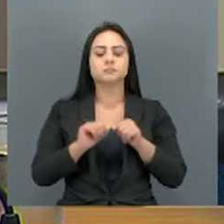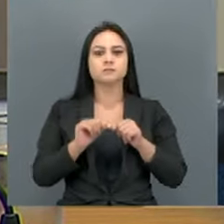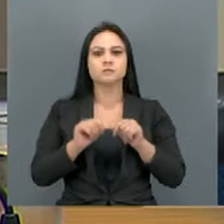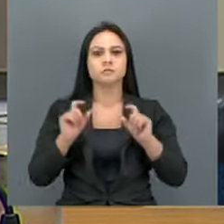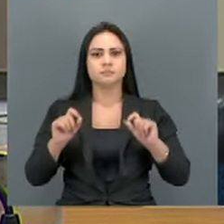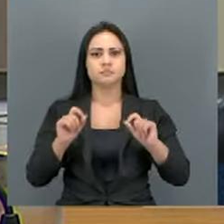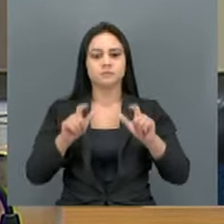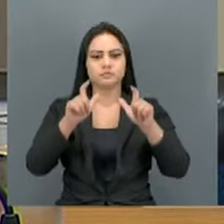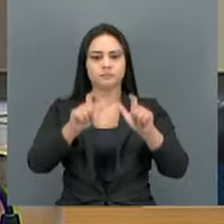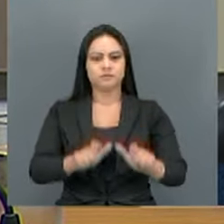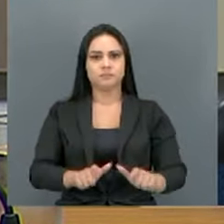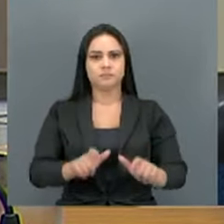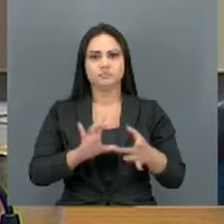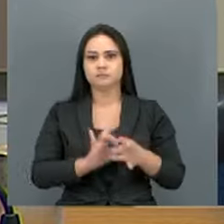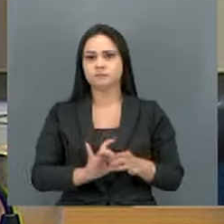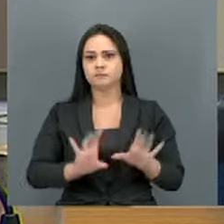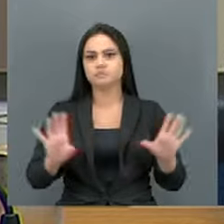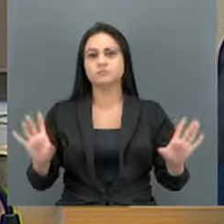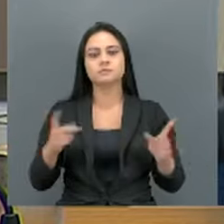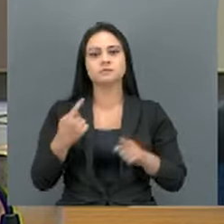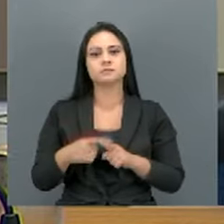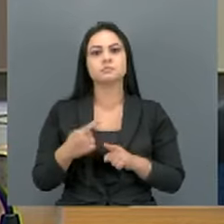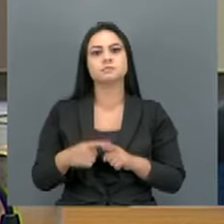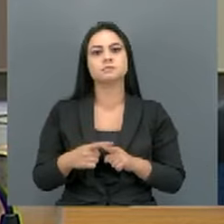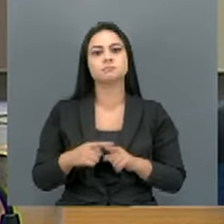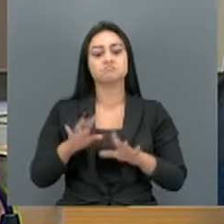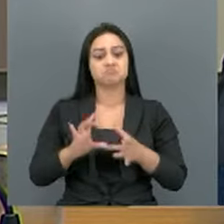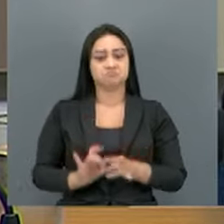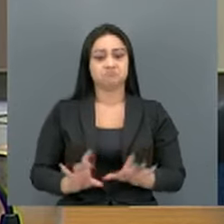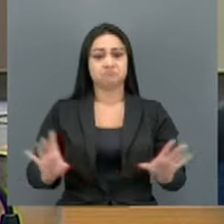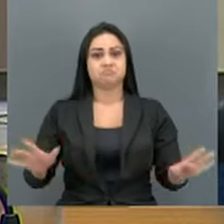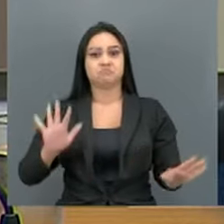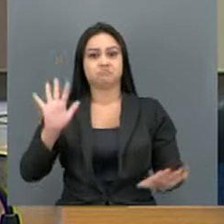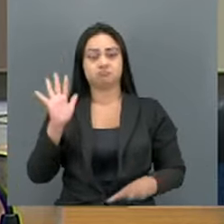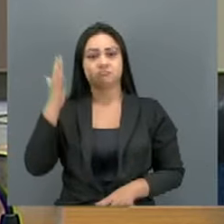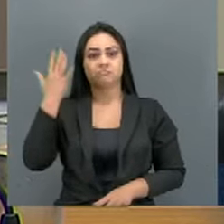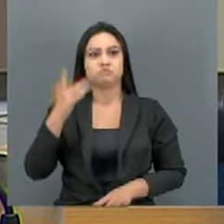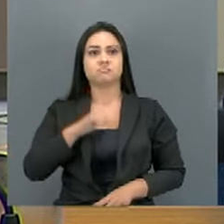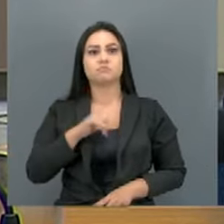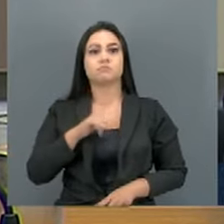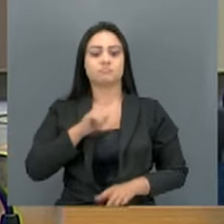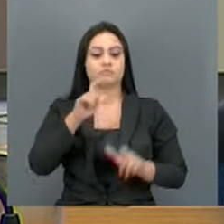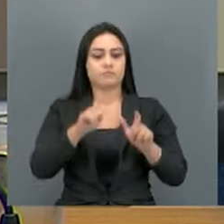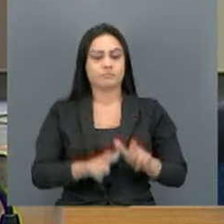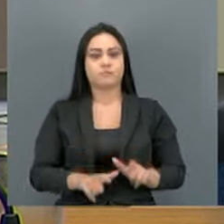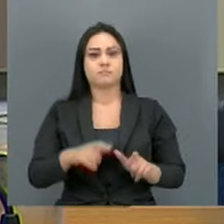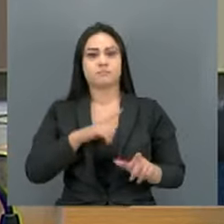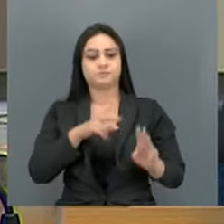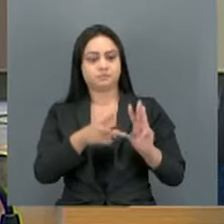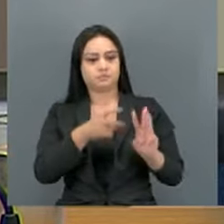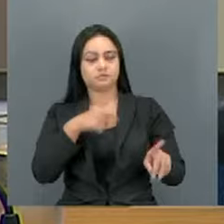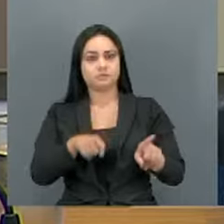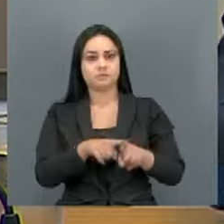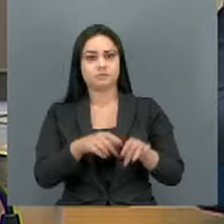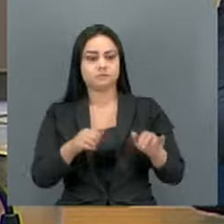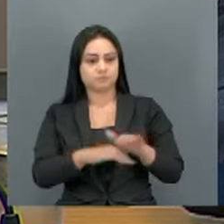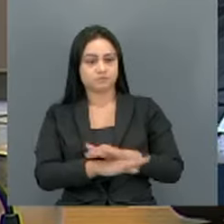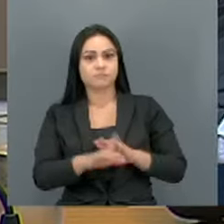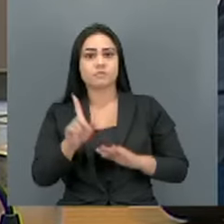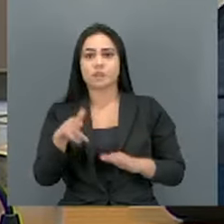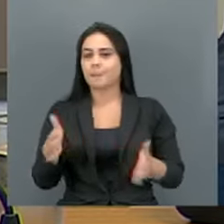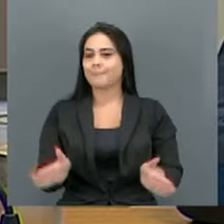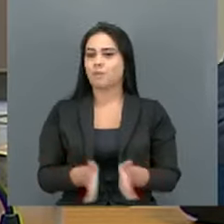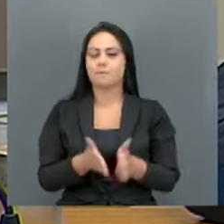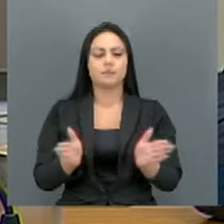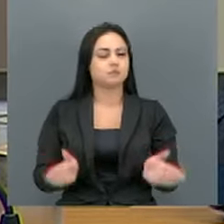as terras que foram concedidas, porque foram concedidas e a situação das aldeias indígenas, assim como das reservas extrativistas, é de pobreza e